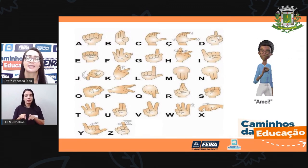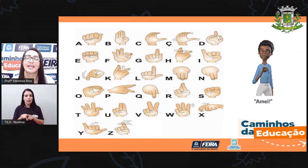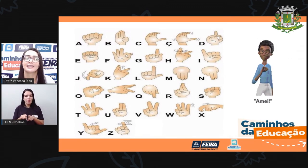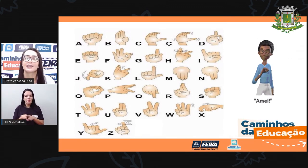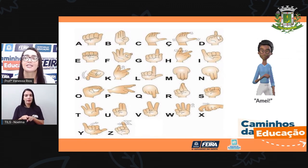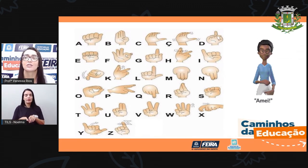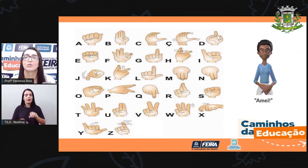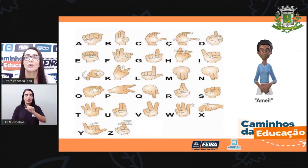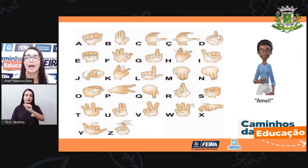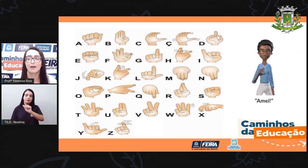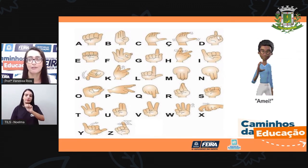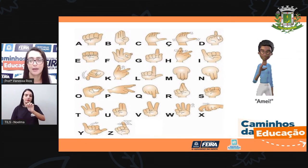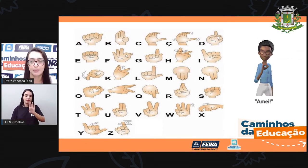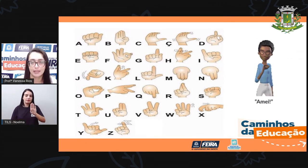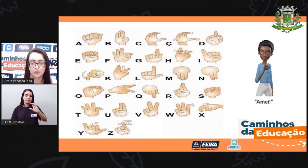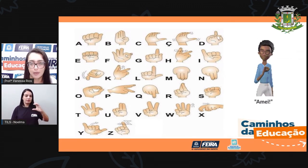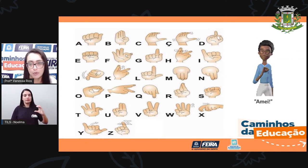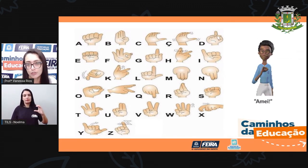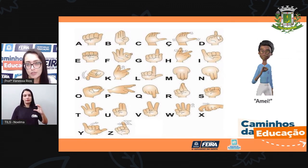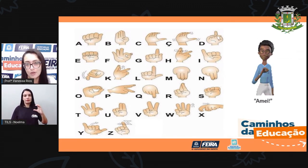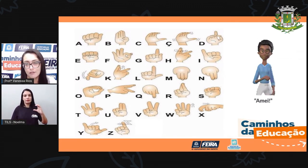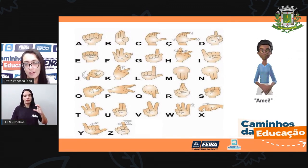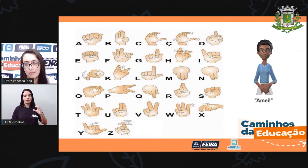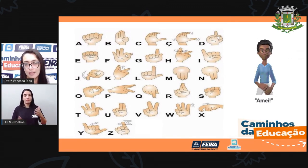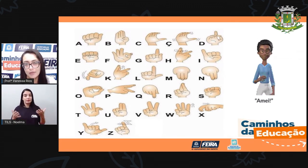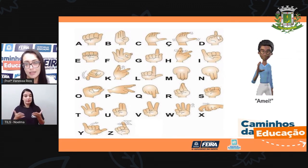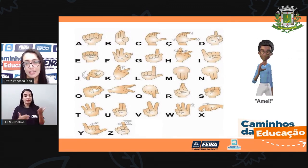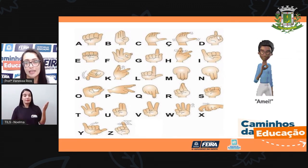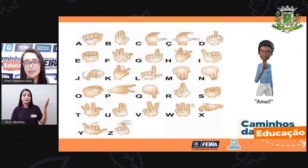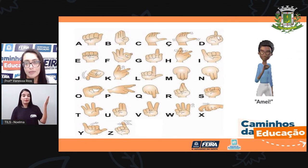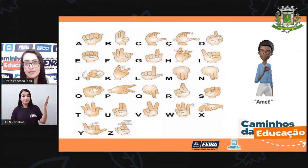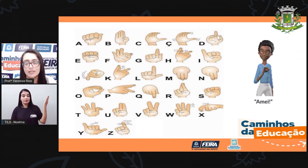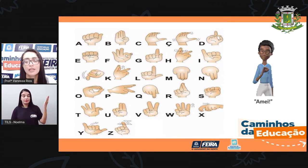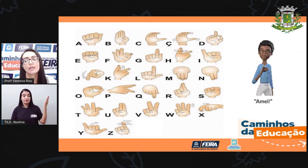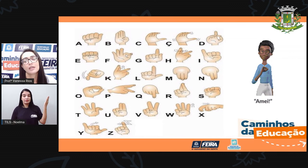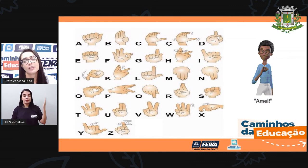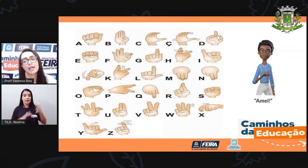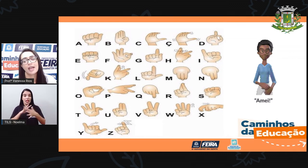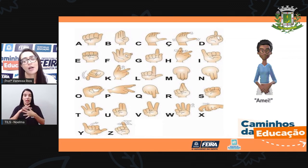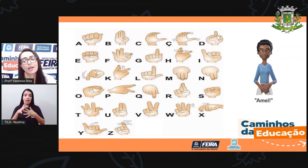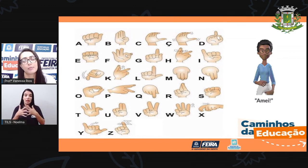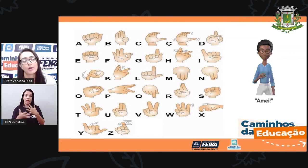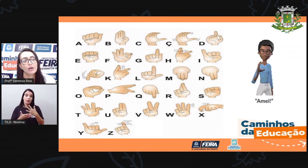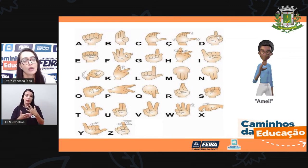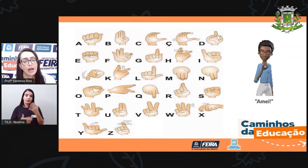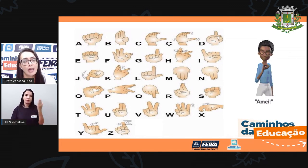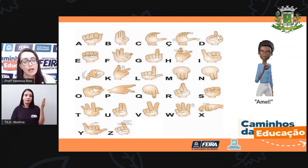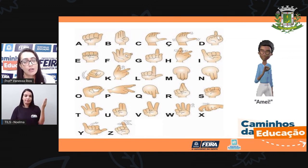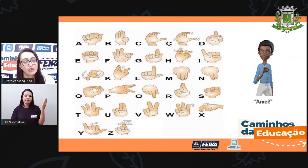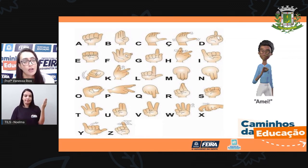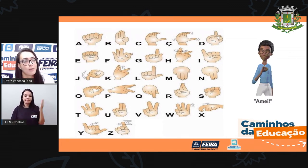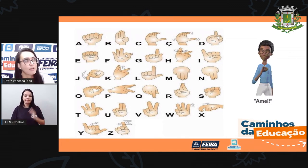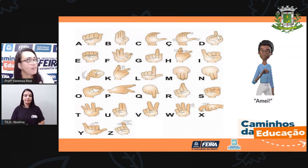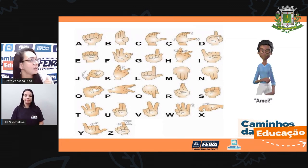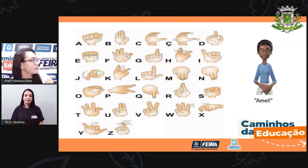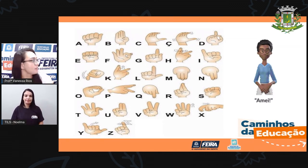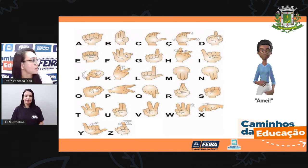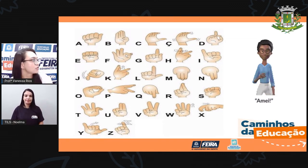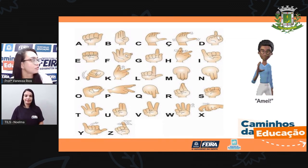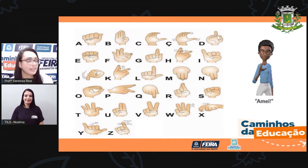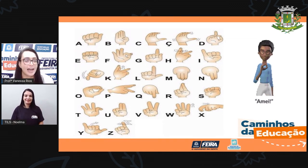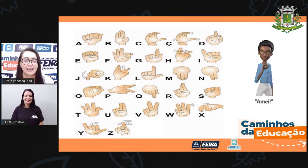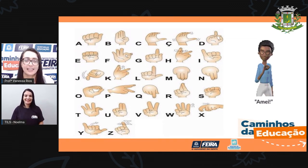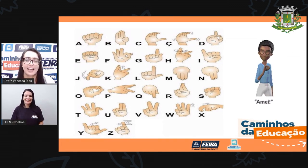das letras do alfabeto. E a Pro trouxe o alfabeto aqui em Libras, e aí agora a Pro... Aí agora a Noema vai, né,